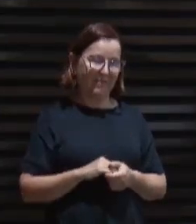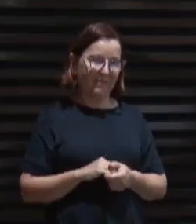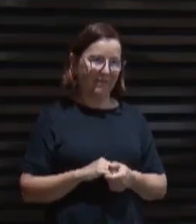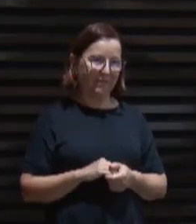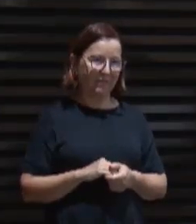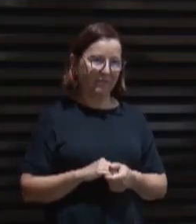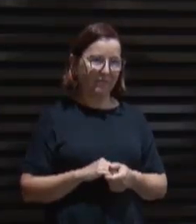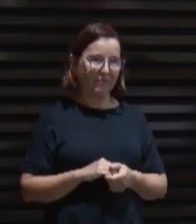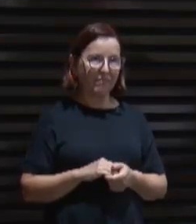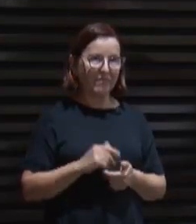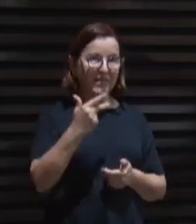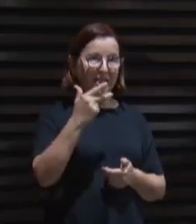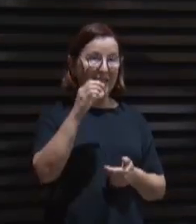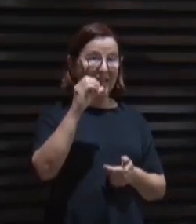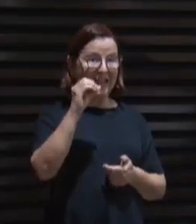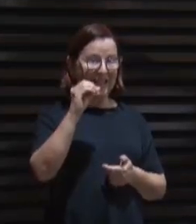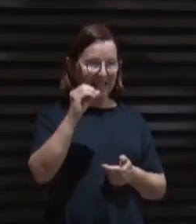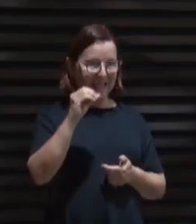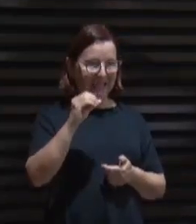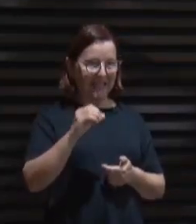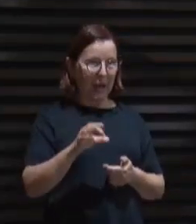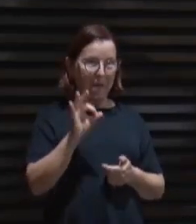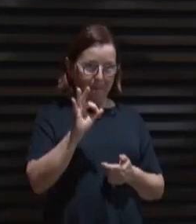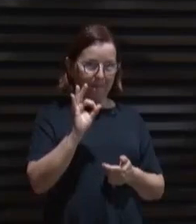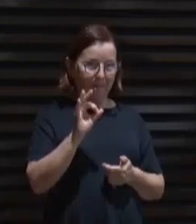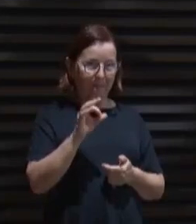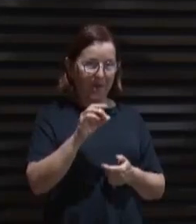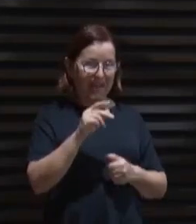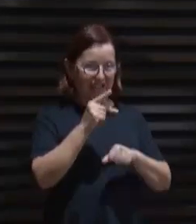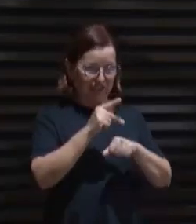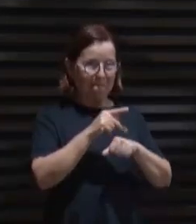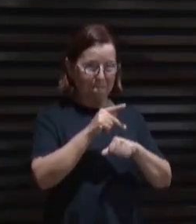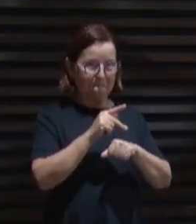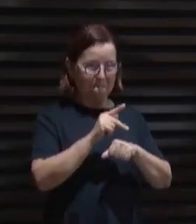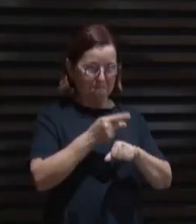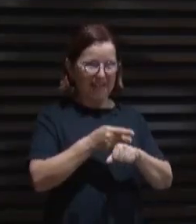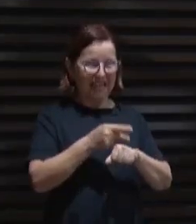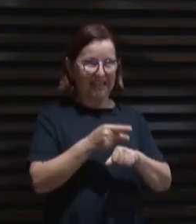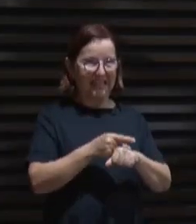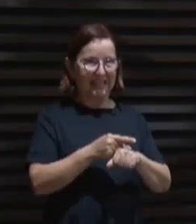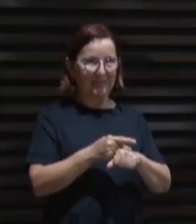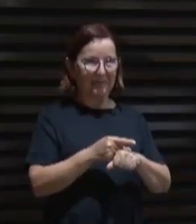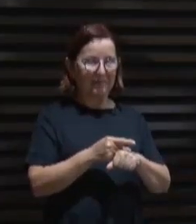As 30 moedas de prata referidas pelo profeta, que seriam pagas para poder